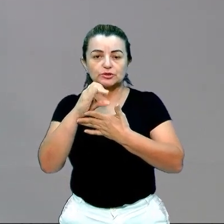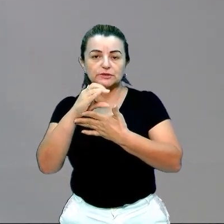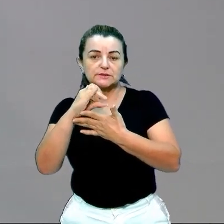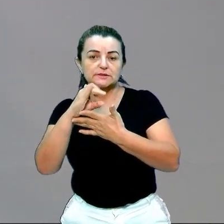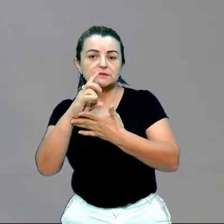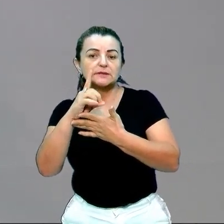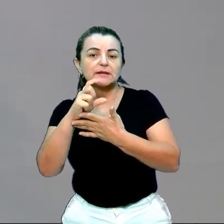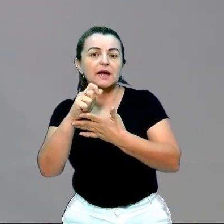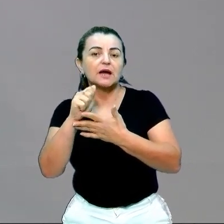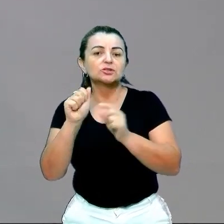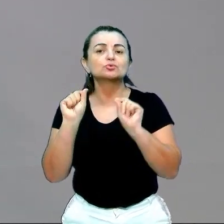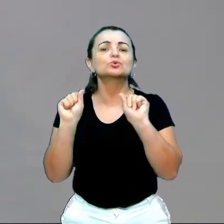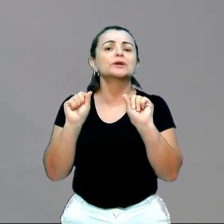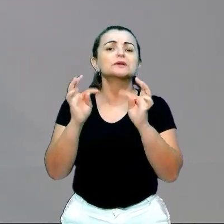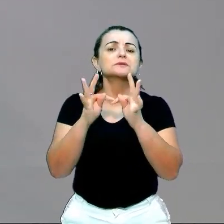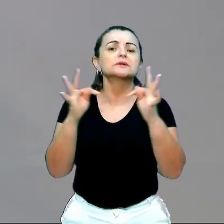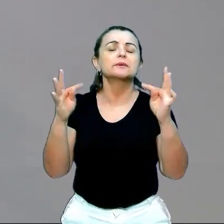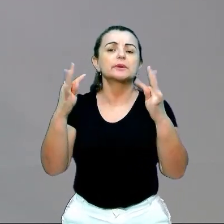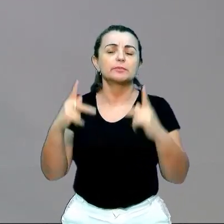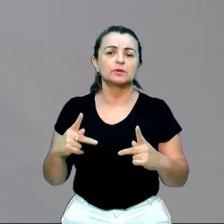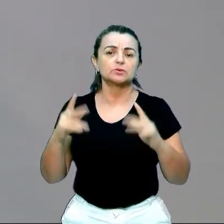comigo aqui no slide.